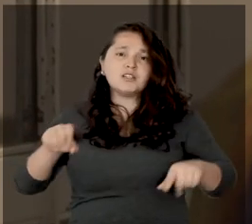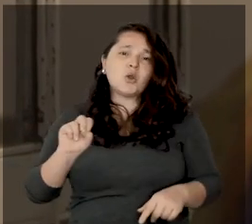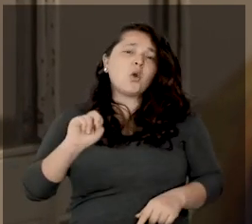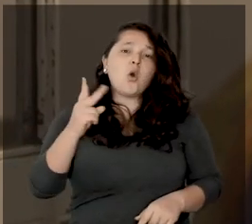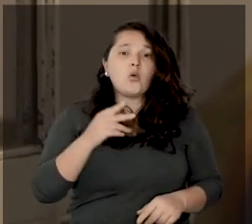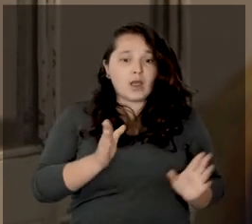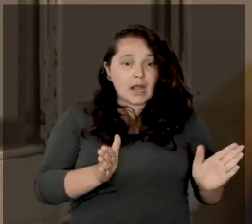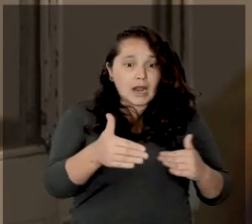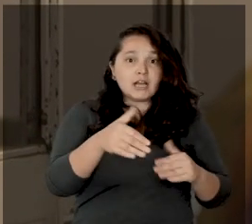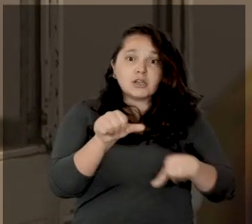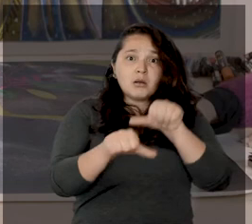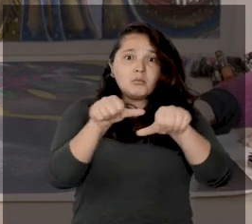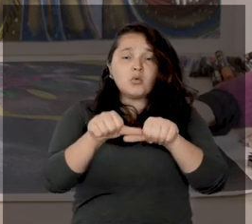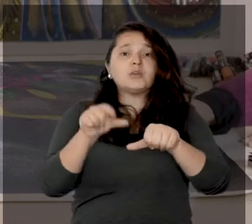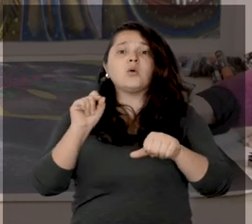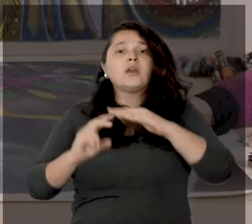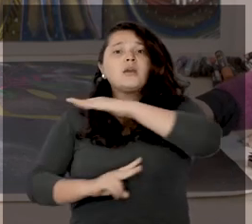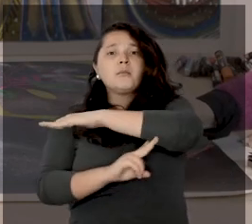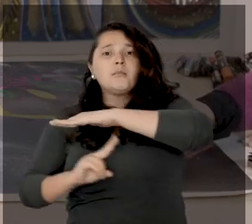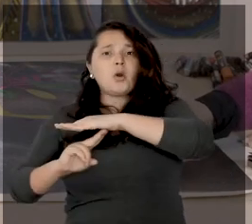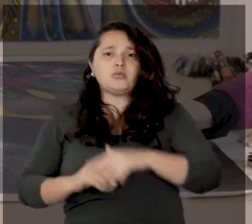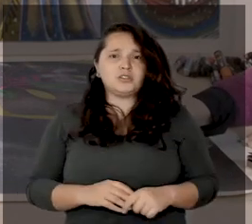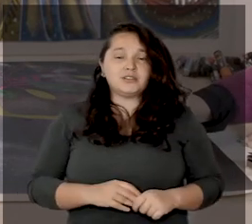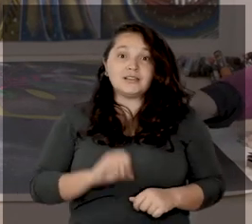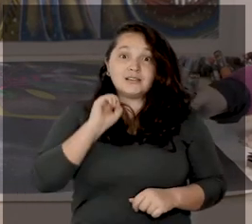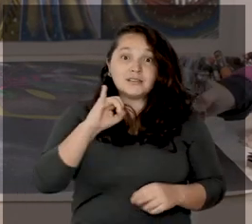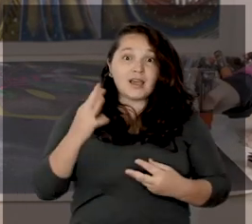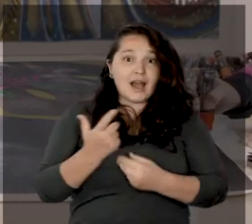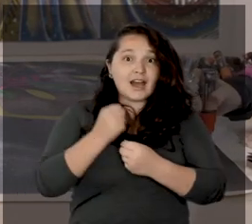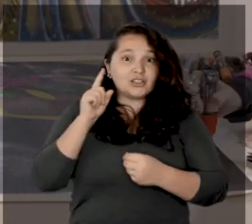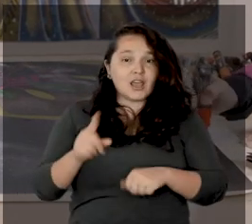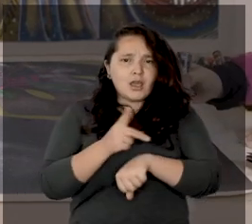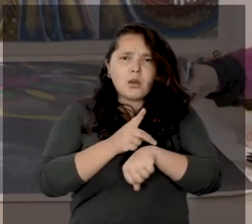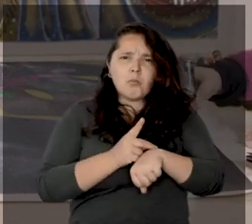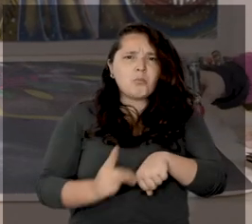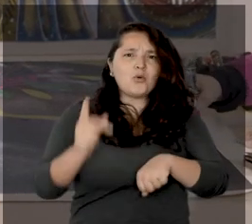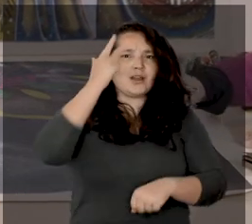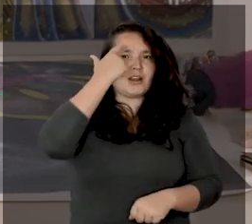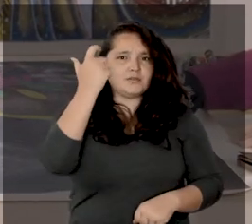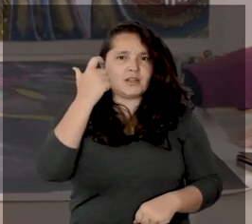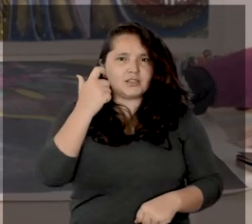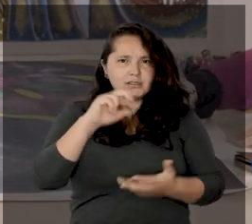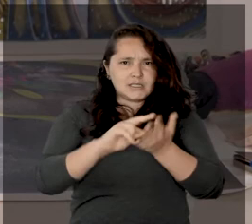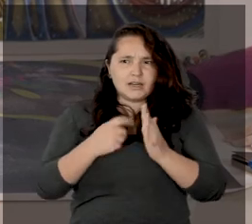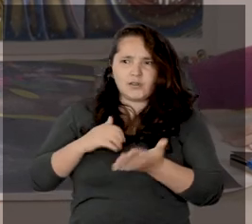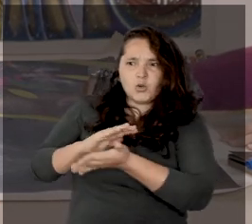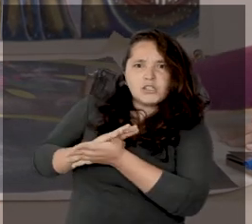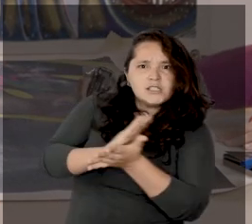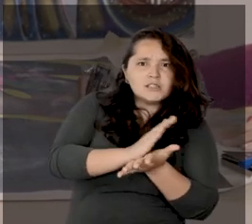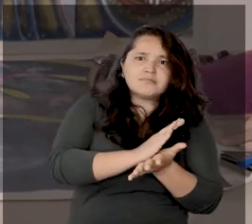porque se a arte é a criatividade pura, né, a gente não tem mesmo essa pretensão de destruir nada, e sim